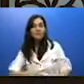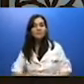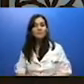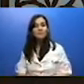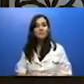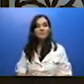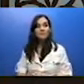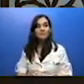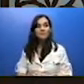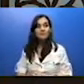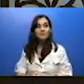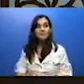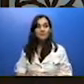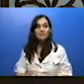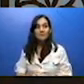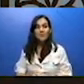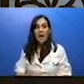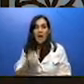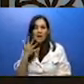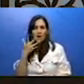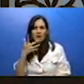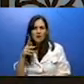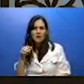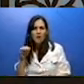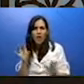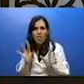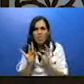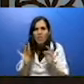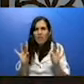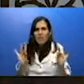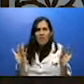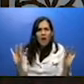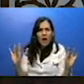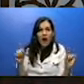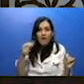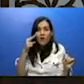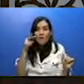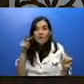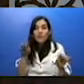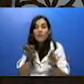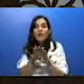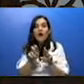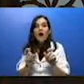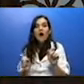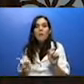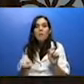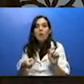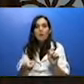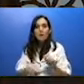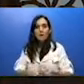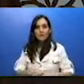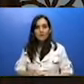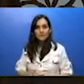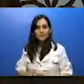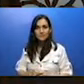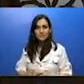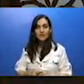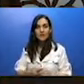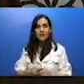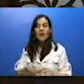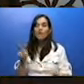ela vai mostrar até sora tá então assim é uma atividade que vai explorar a questão